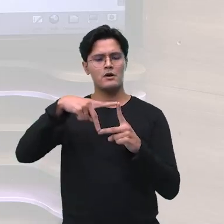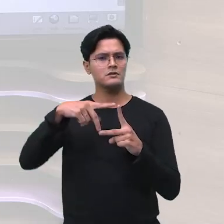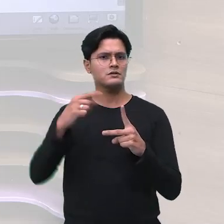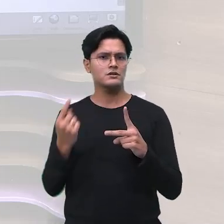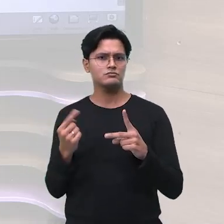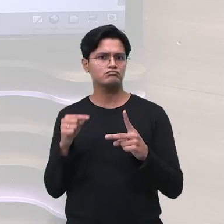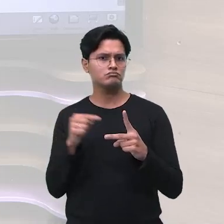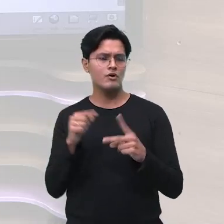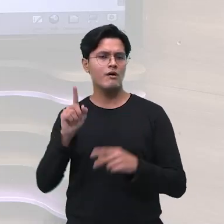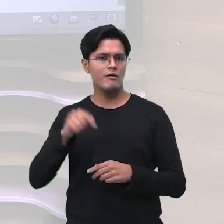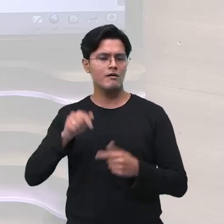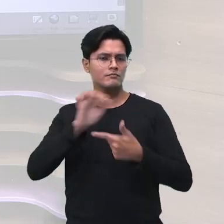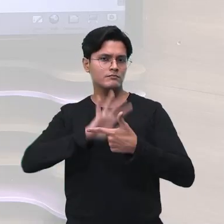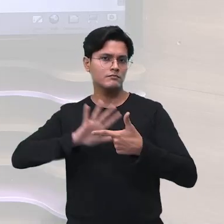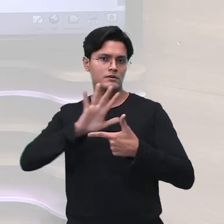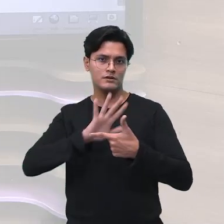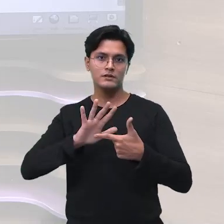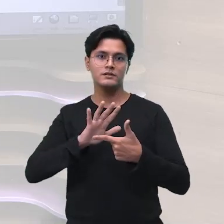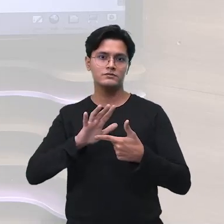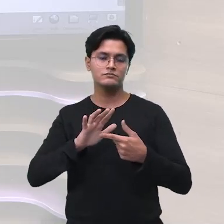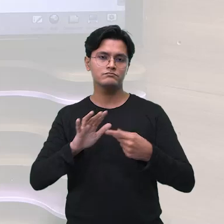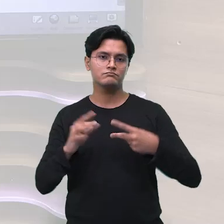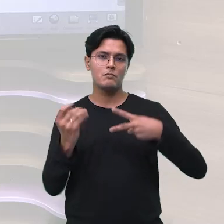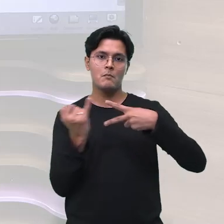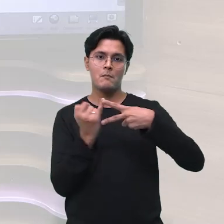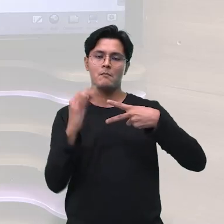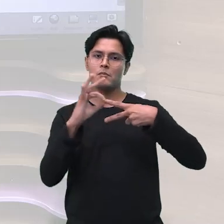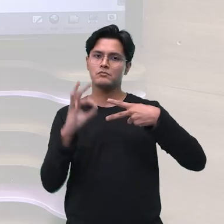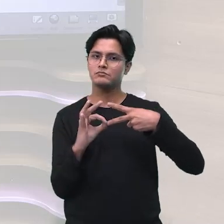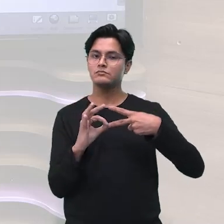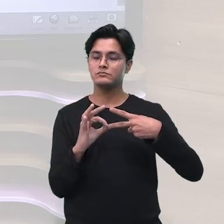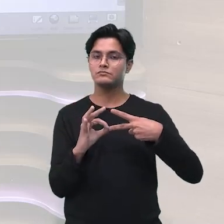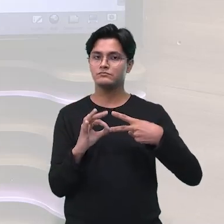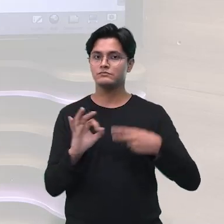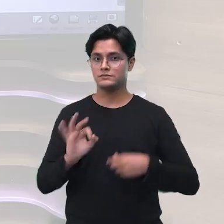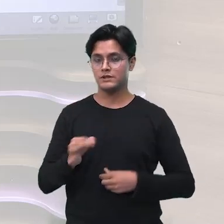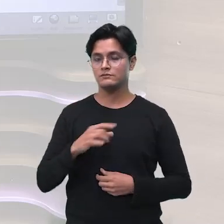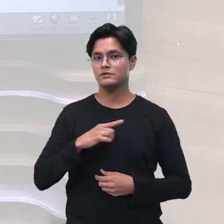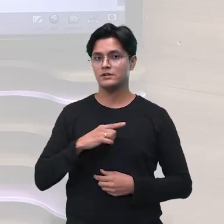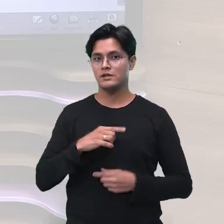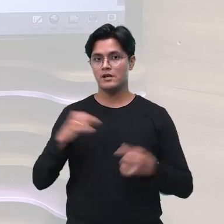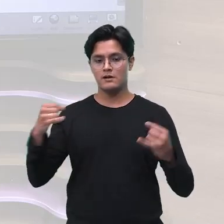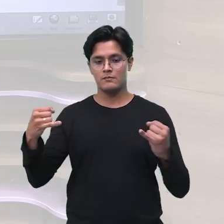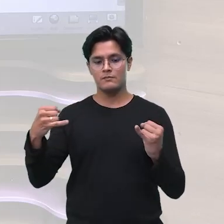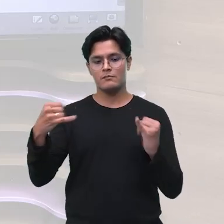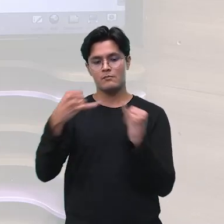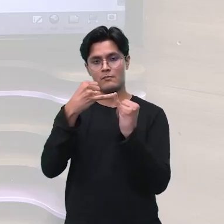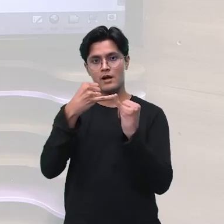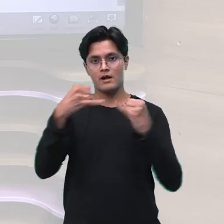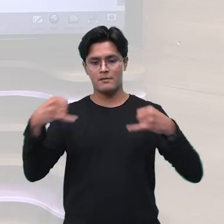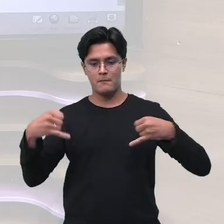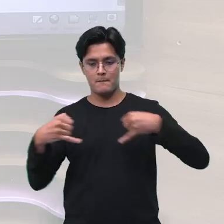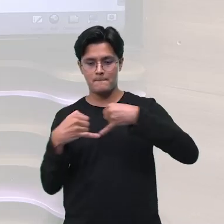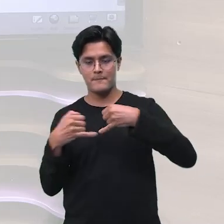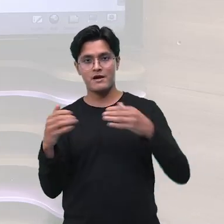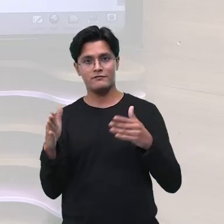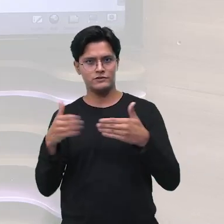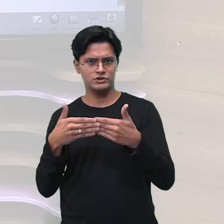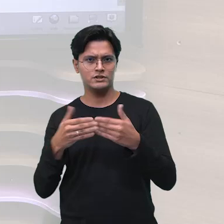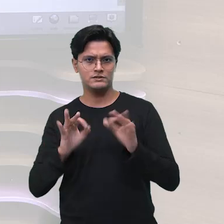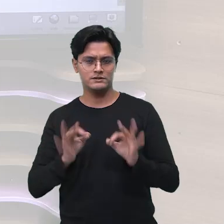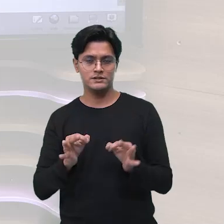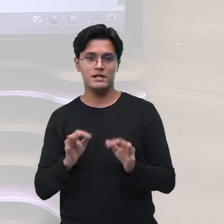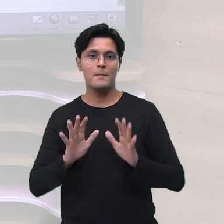objeto plano. Ele era apenas um polígono. Um polígono com linhas fechadas. Mas